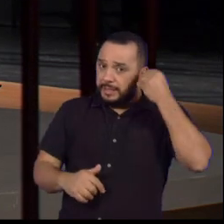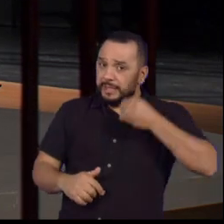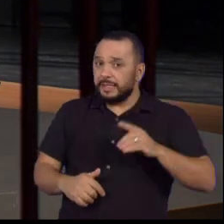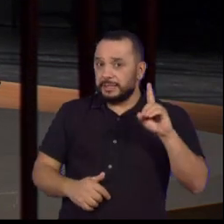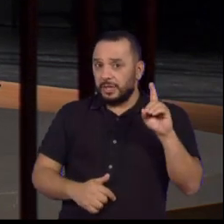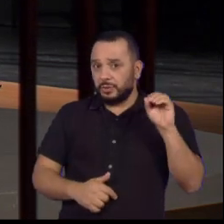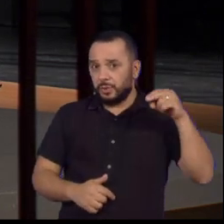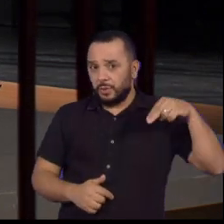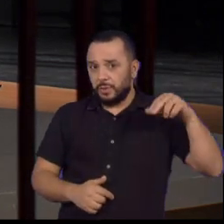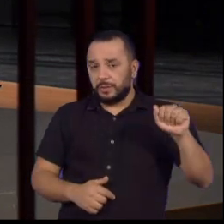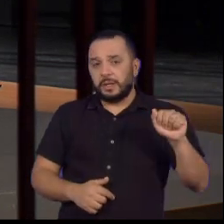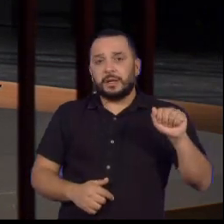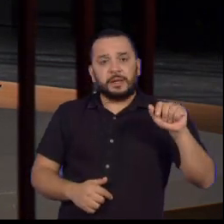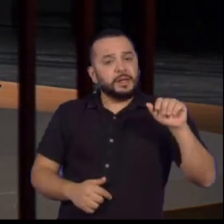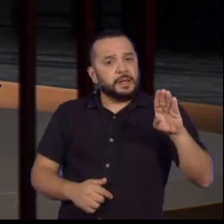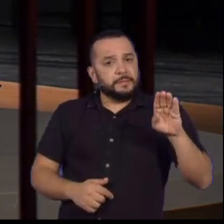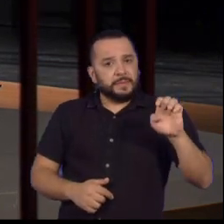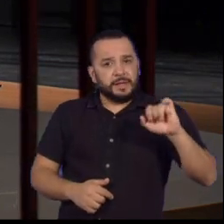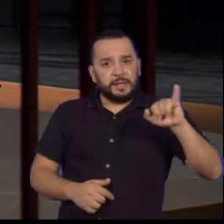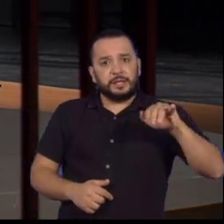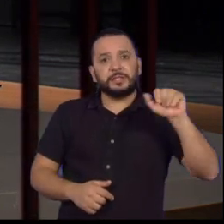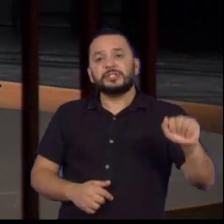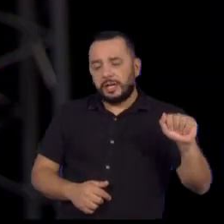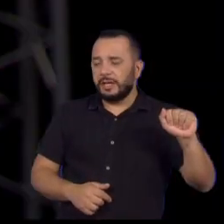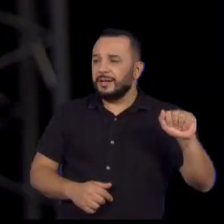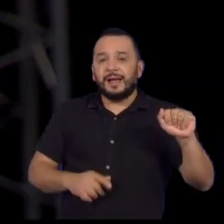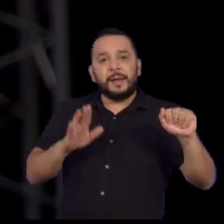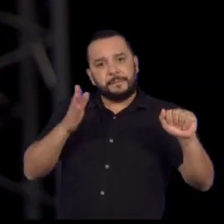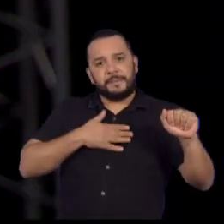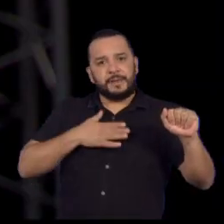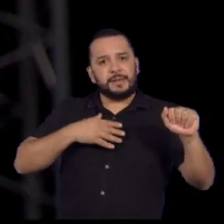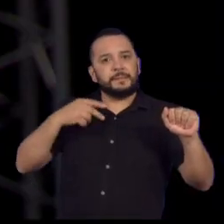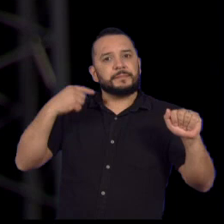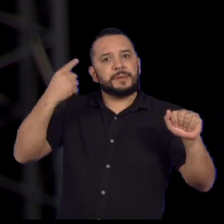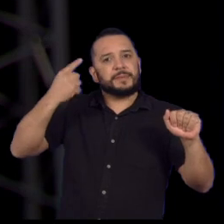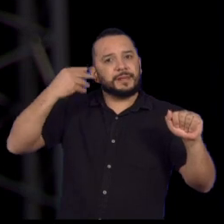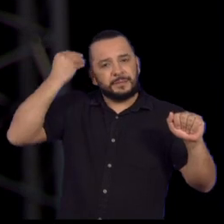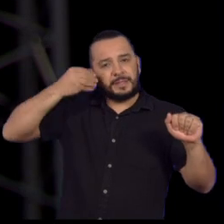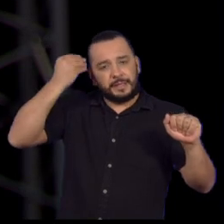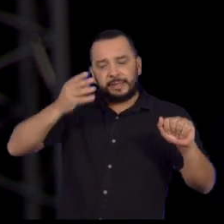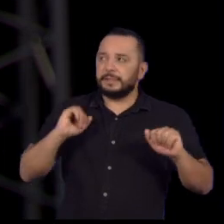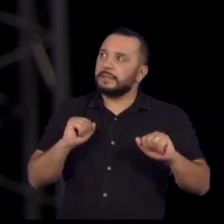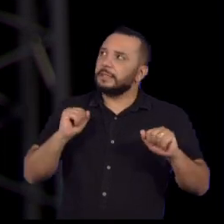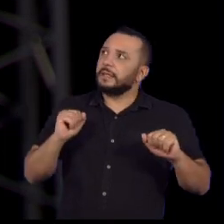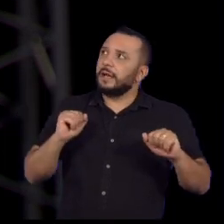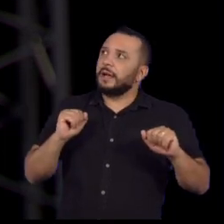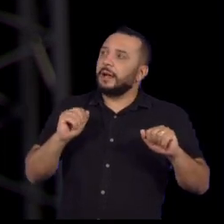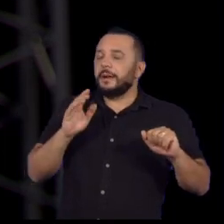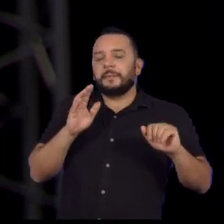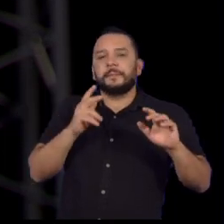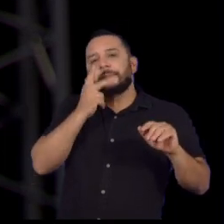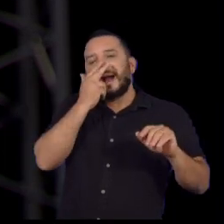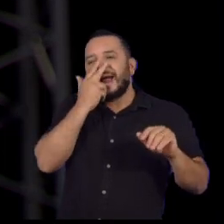assim, vamos chamar, o que a gente entende por laboratório. Você entra numa sala e você...